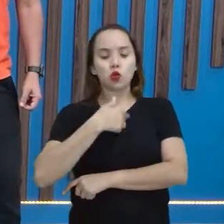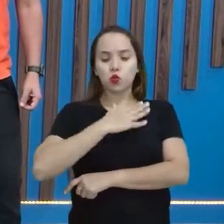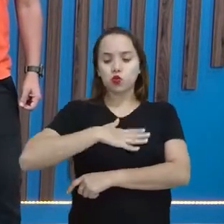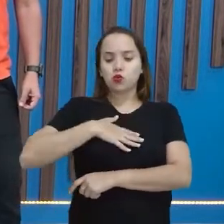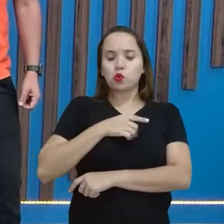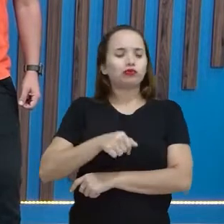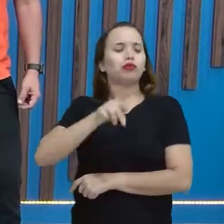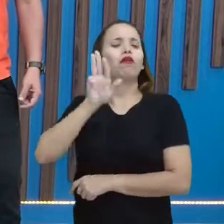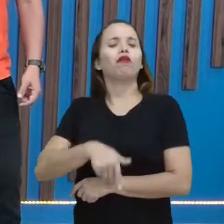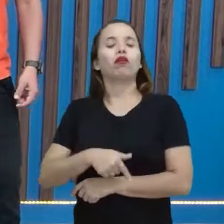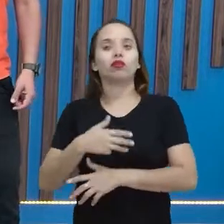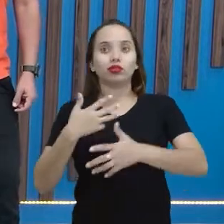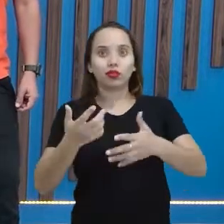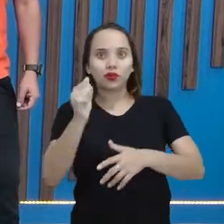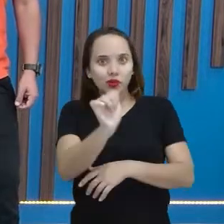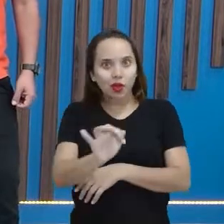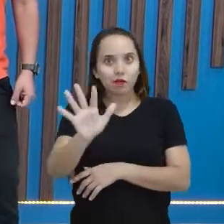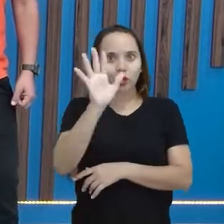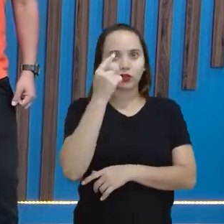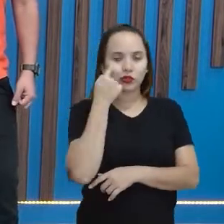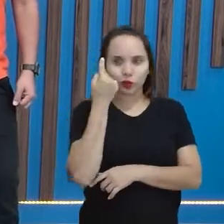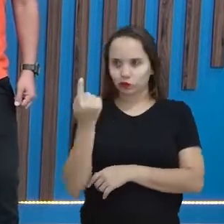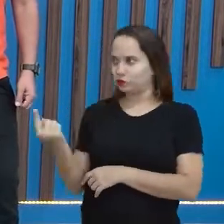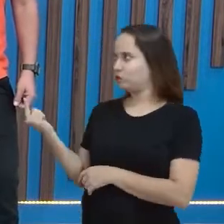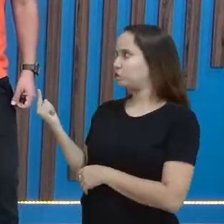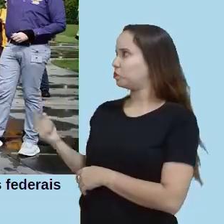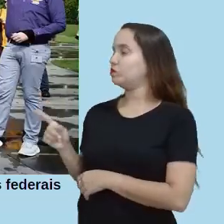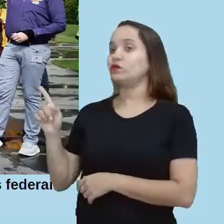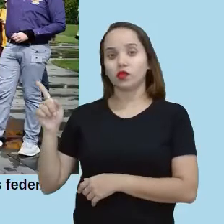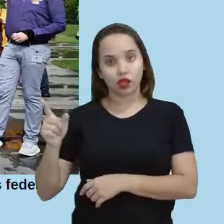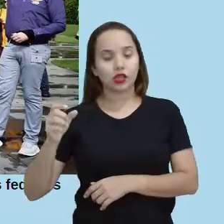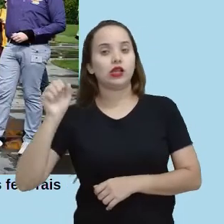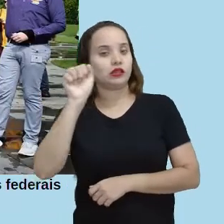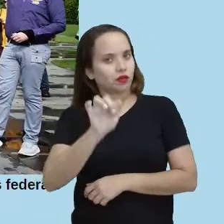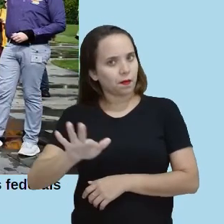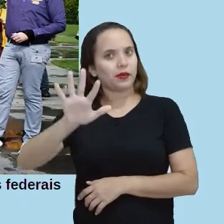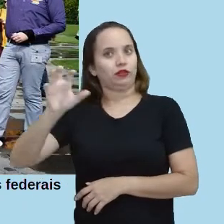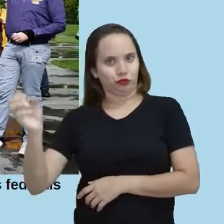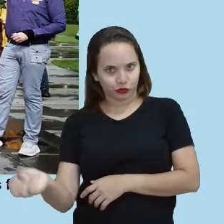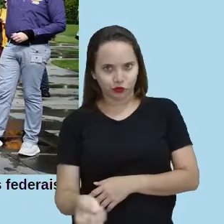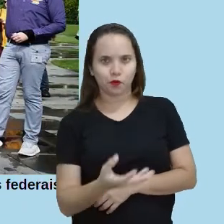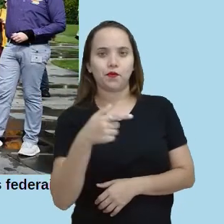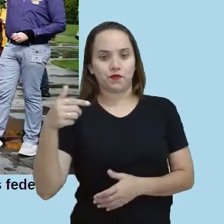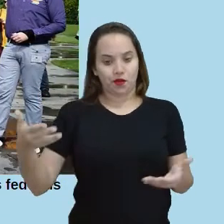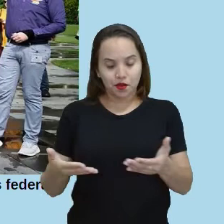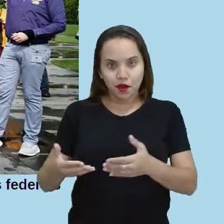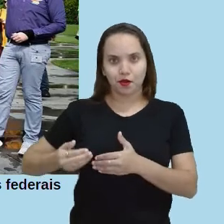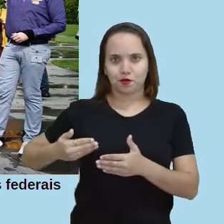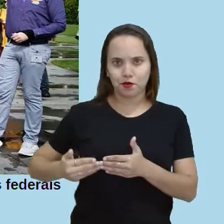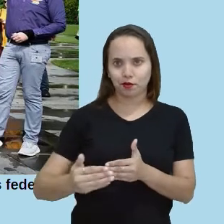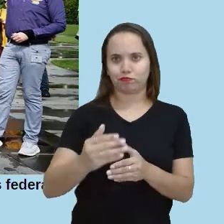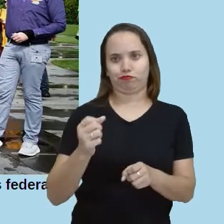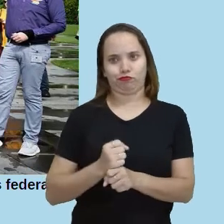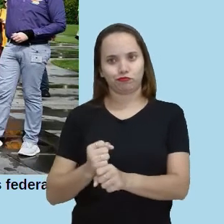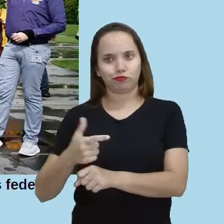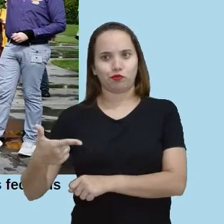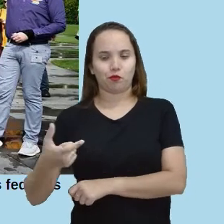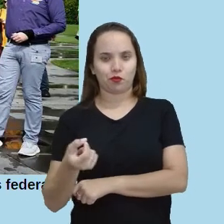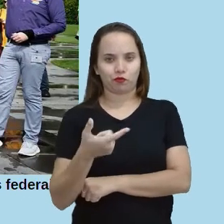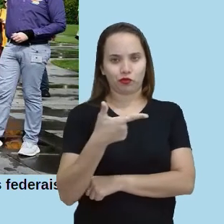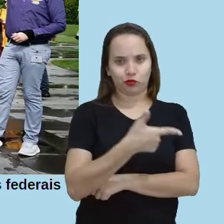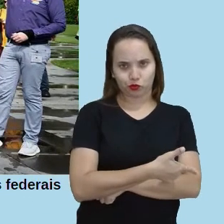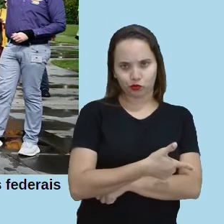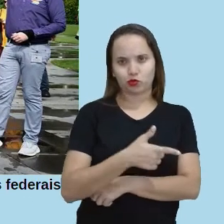essa imagem aí, que imagem bonita. Ela é bem recente, ela é desse ano, tá, pessoal? Não foi aqui no Brasil, é